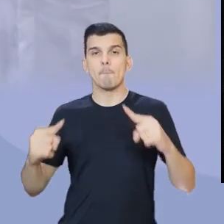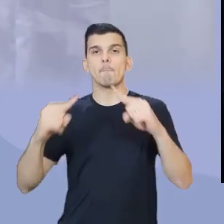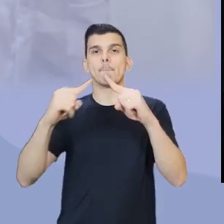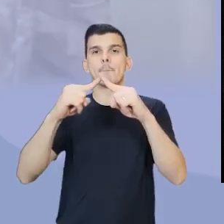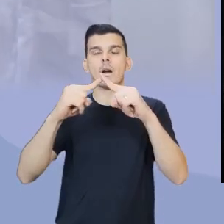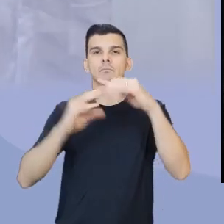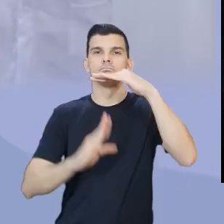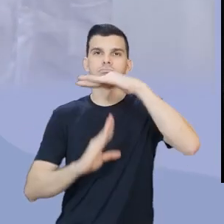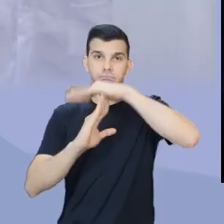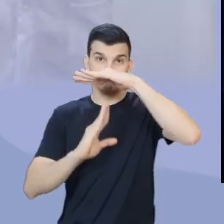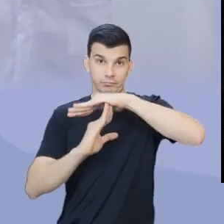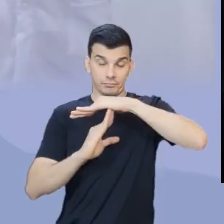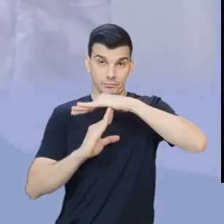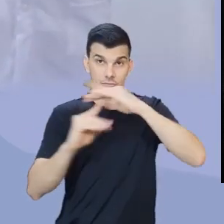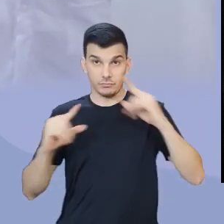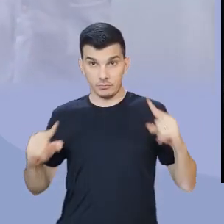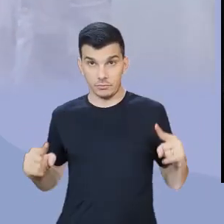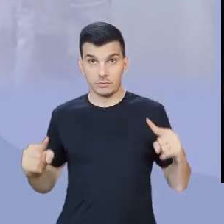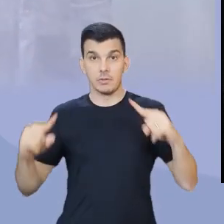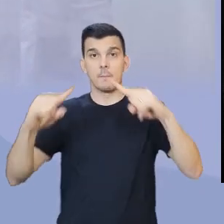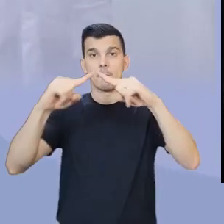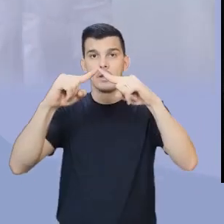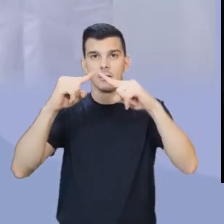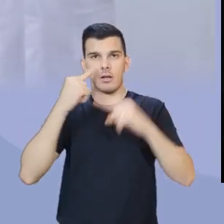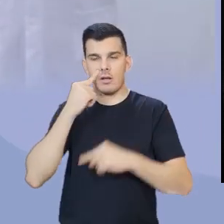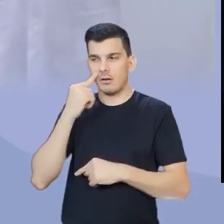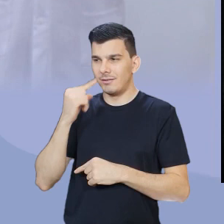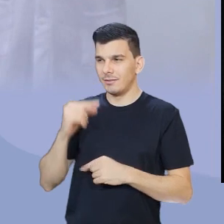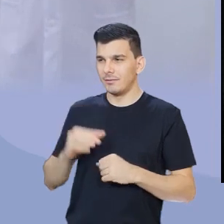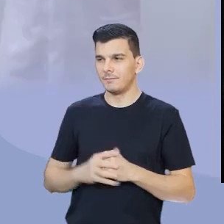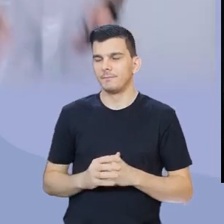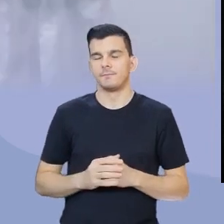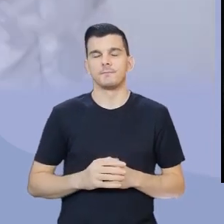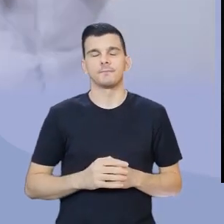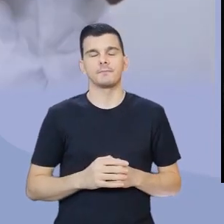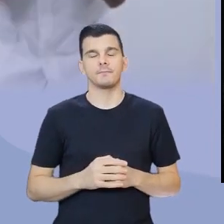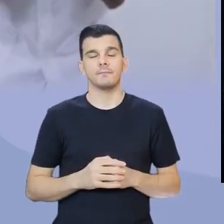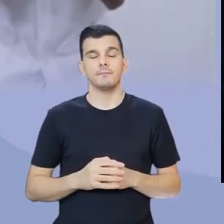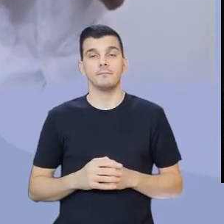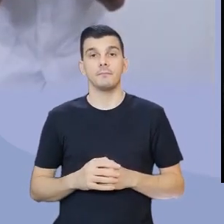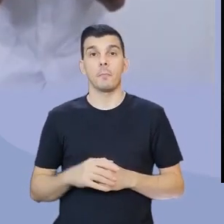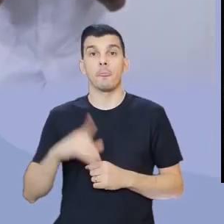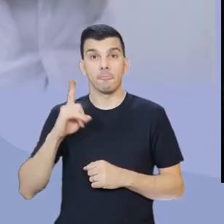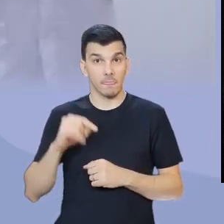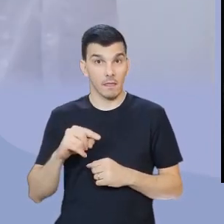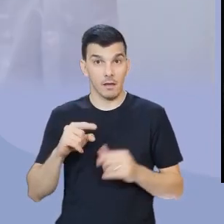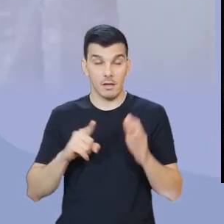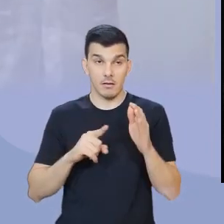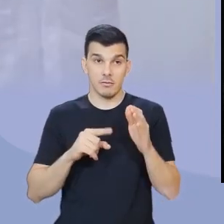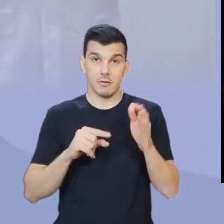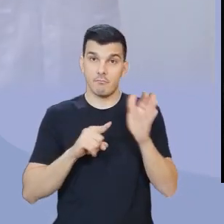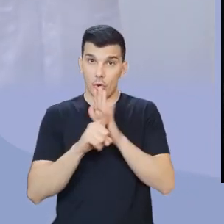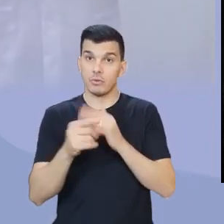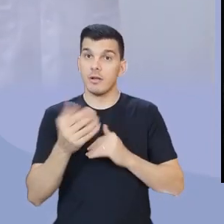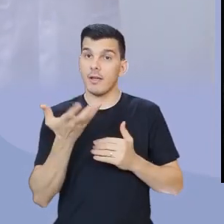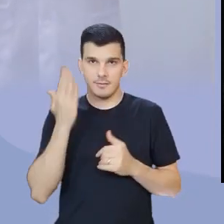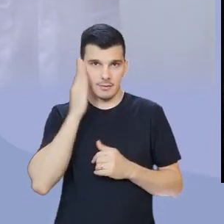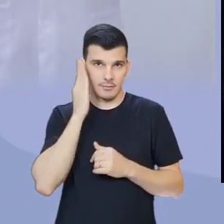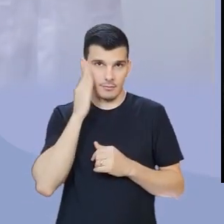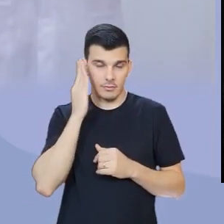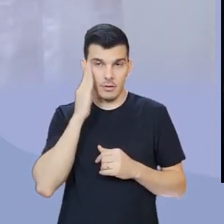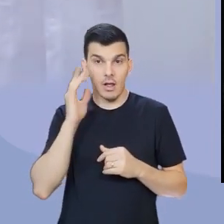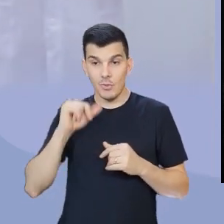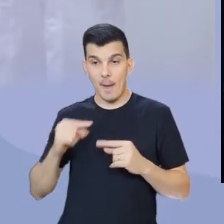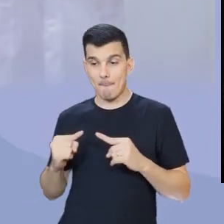altura máxima, no ponto máximo da parábola, ó. Eu quero que atinja lá em cima. Isso que a questão pediu. Não quero